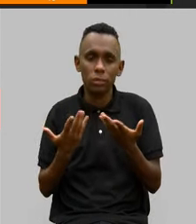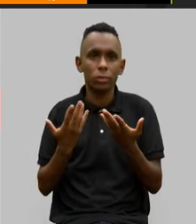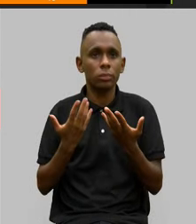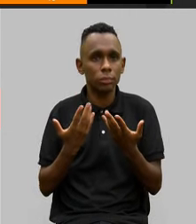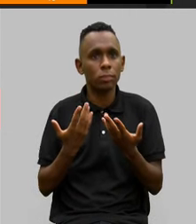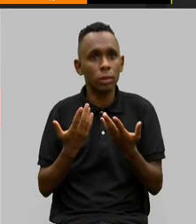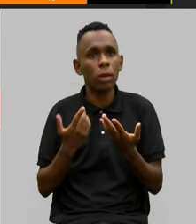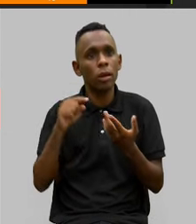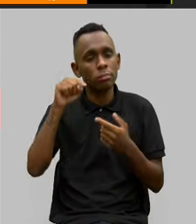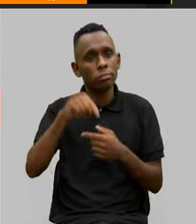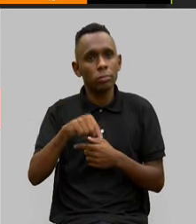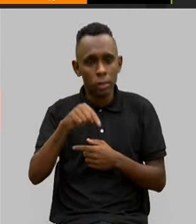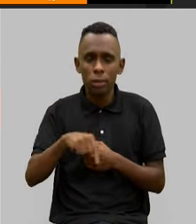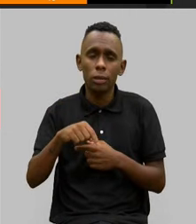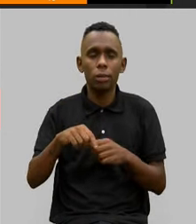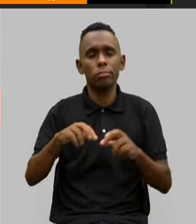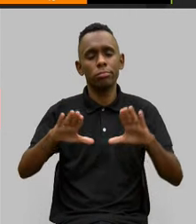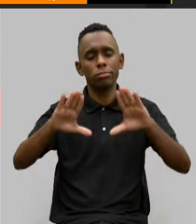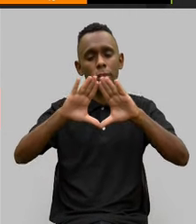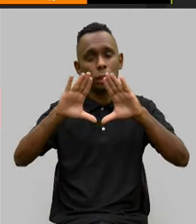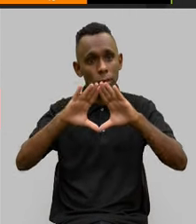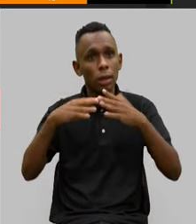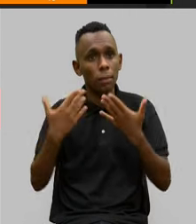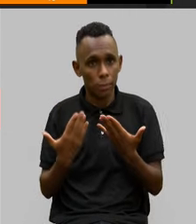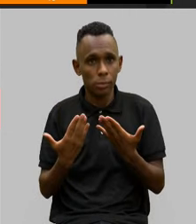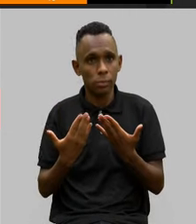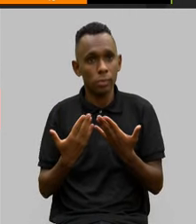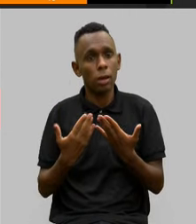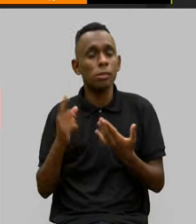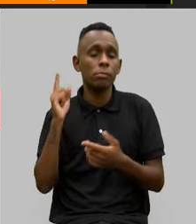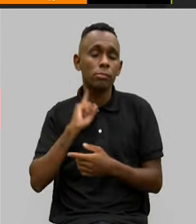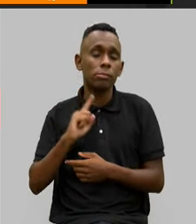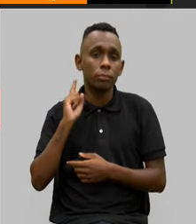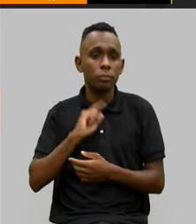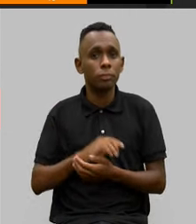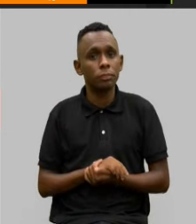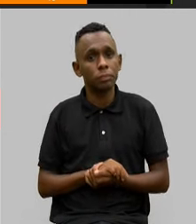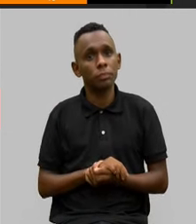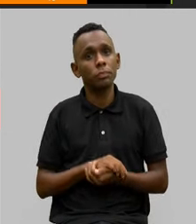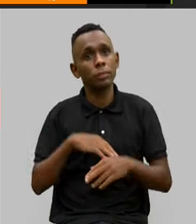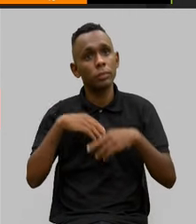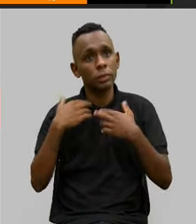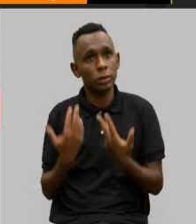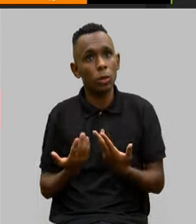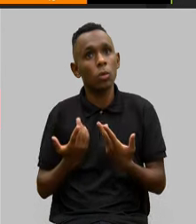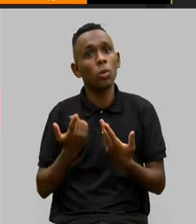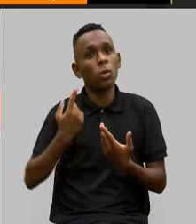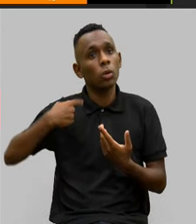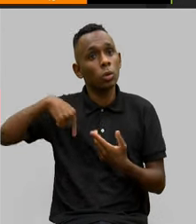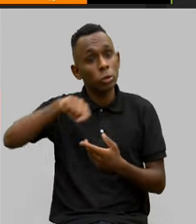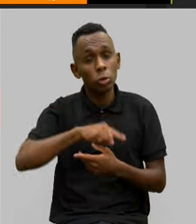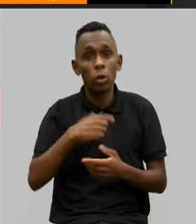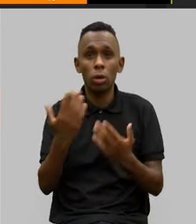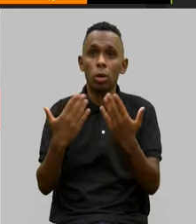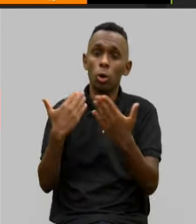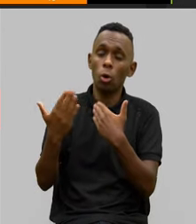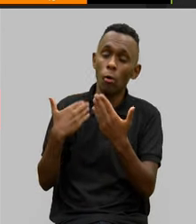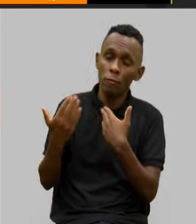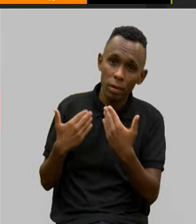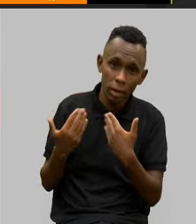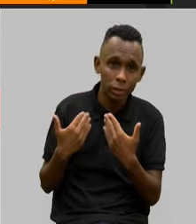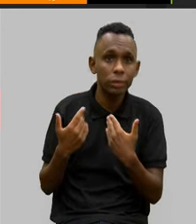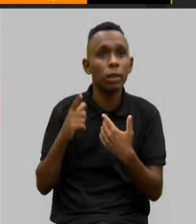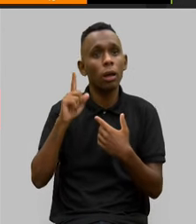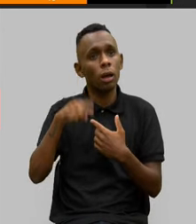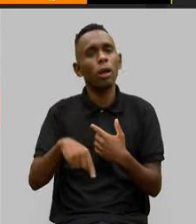no na Assembleia né do Legislativa de Minas Gerais então a gente teve uma conversa com a amam Então foi uma